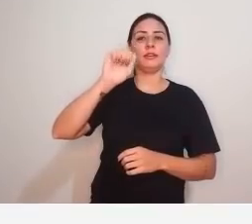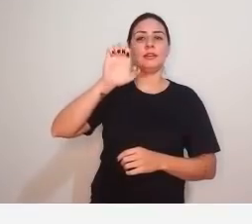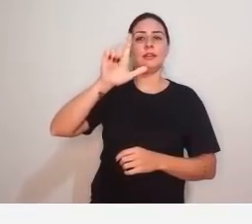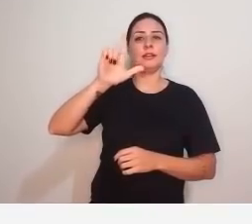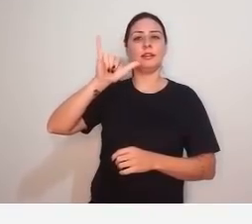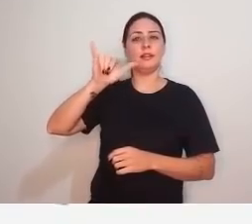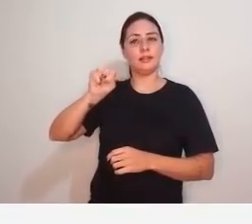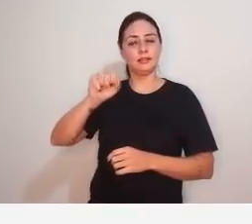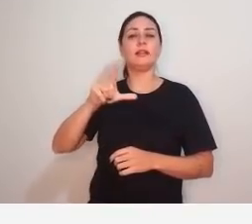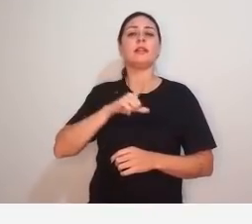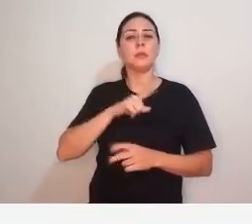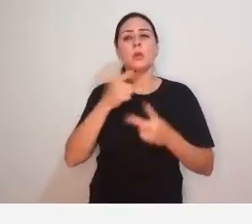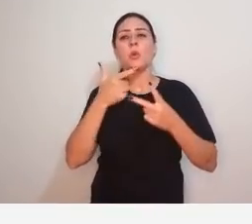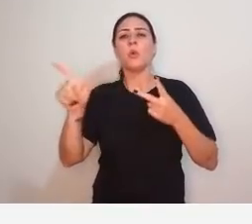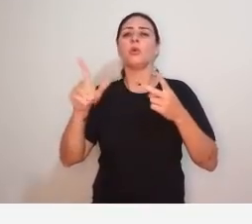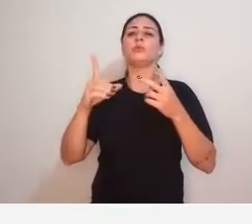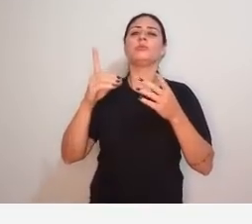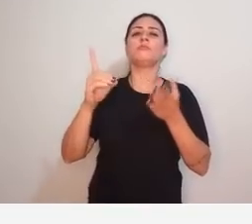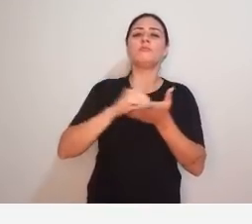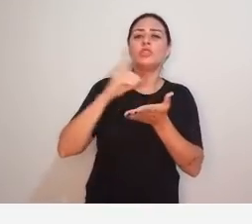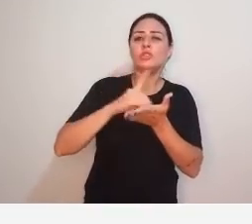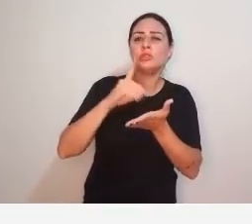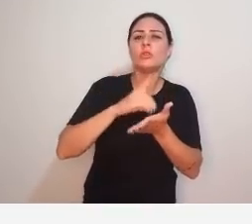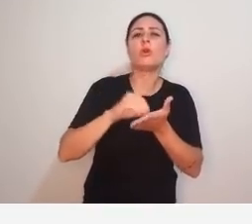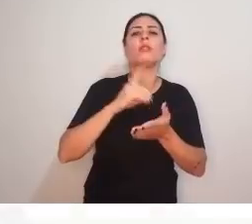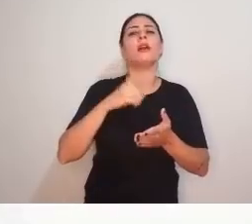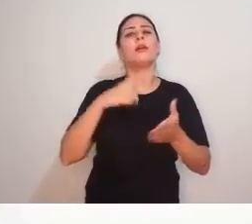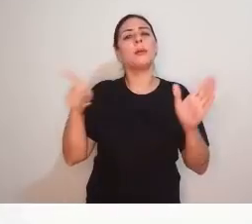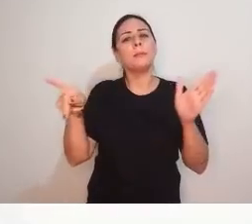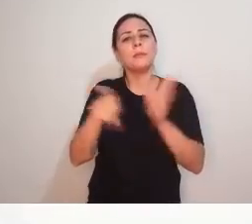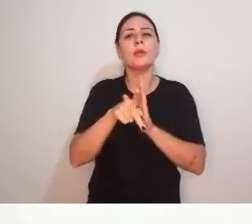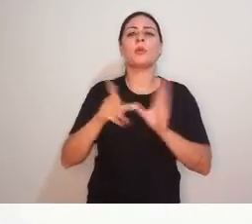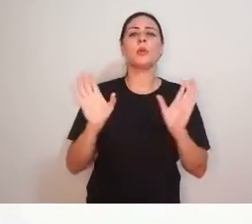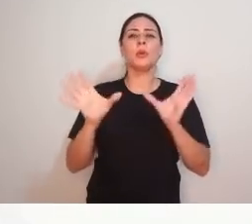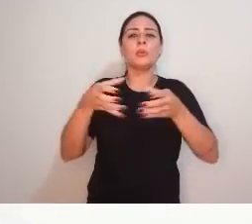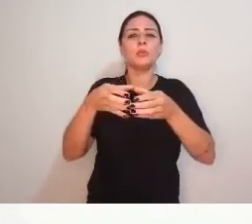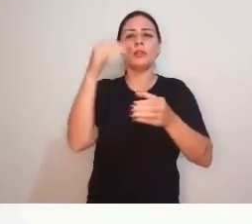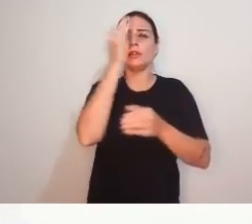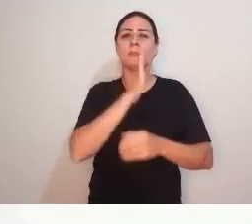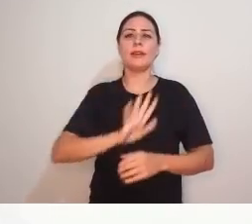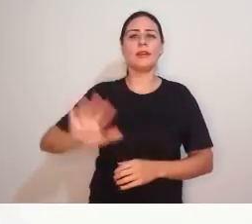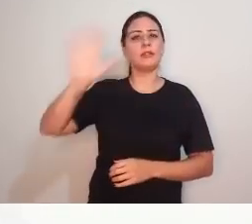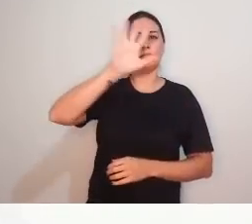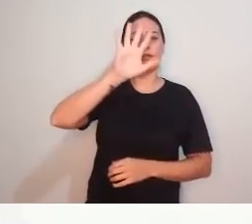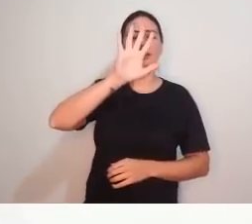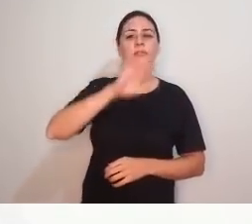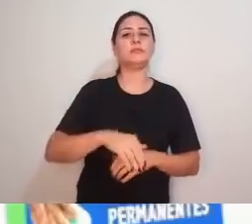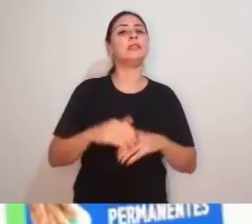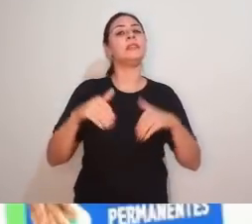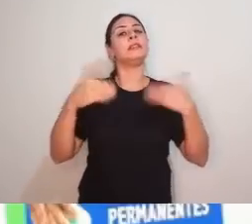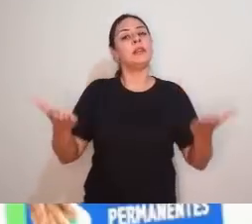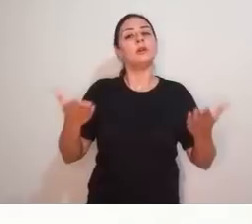né, que é um dicionário mantido pela comunidade da internet brasileira. Tá? Muito bem. Então, estes são os componentes que nós